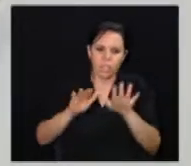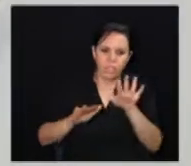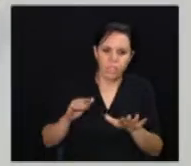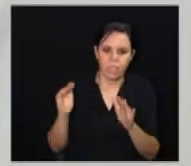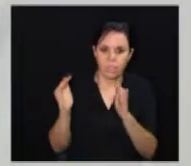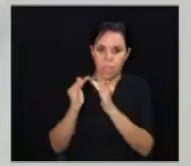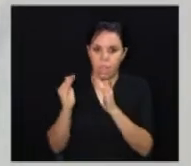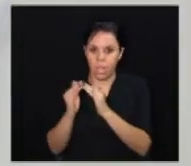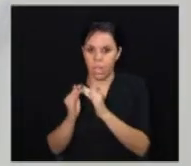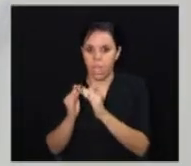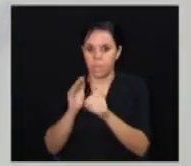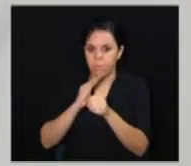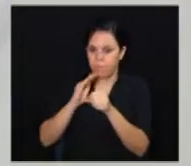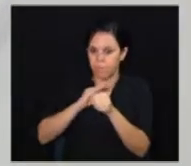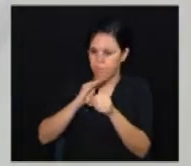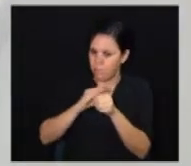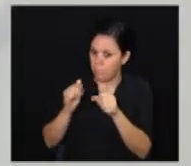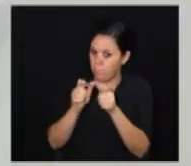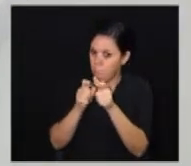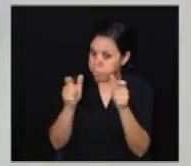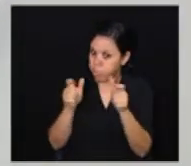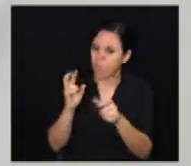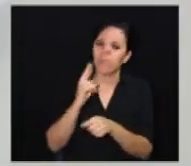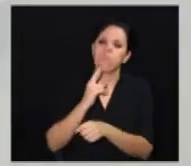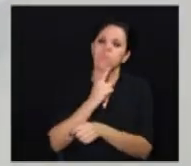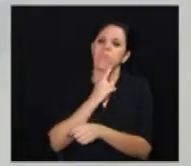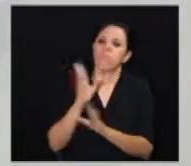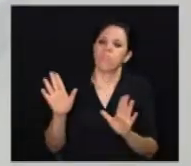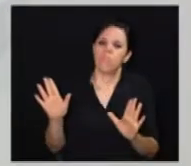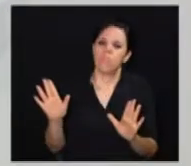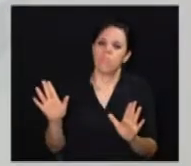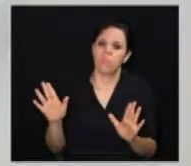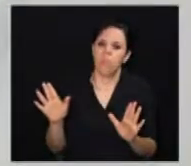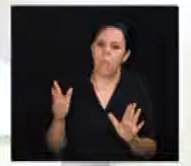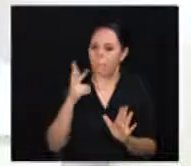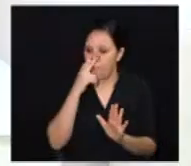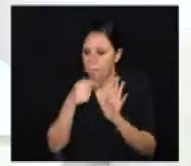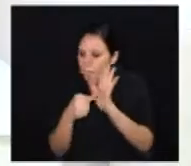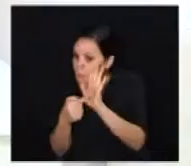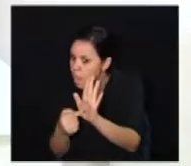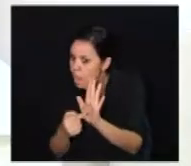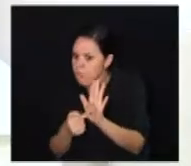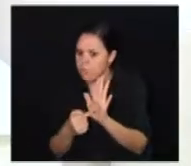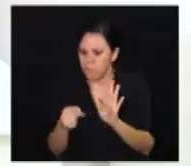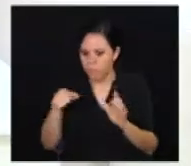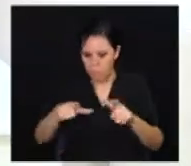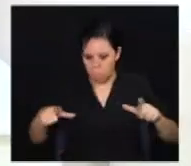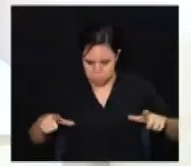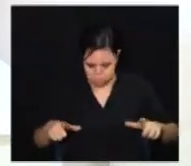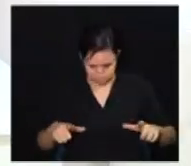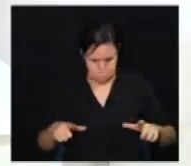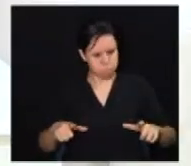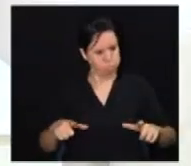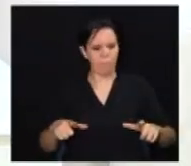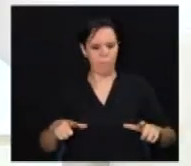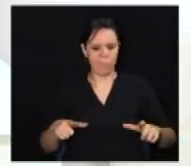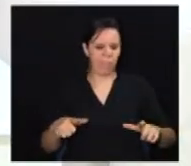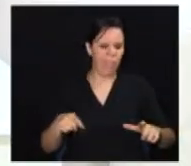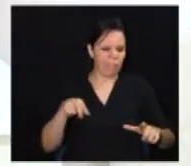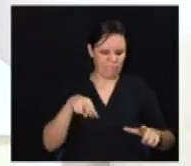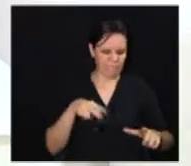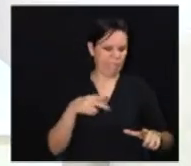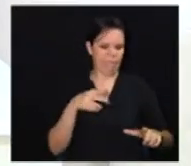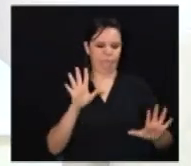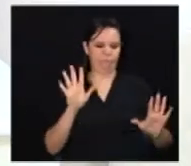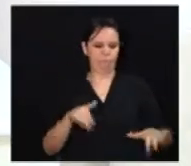de picar um pouco maior. No Maior. restaurante, a gente não tem esse interesse que a cebola apareça no prato, né? Como uma coisa mastigável, vamos dizer